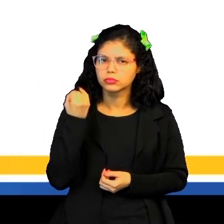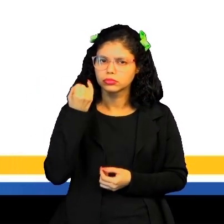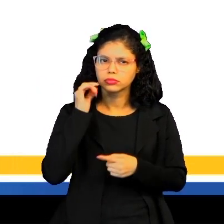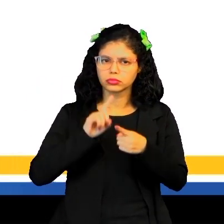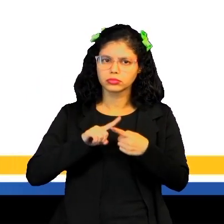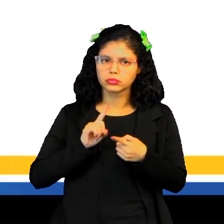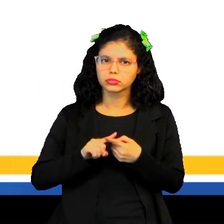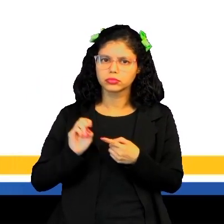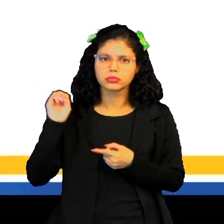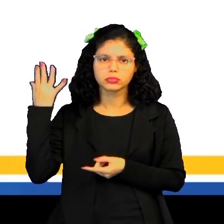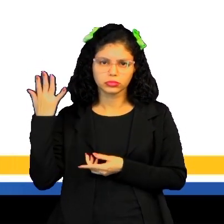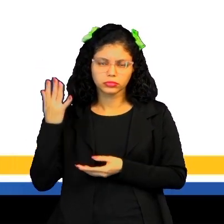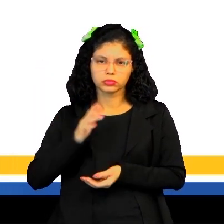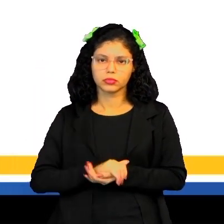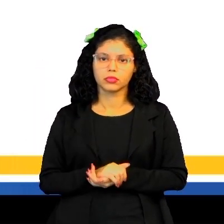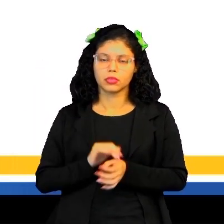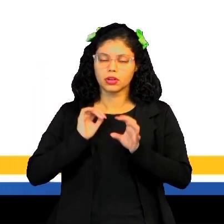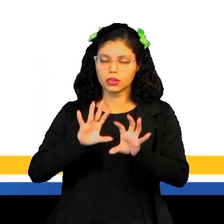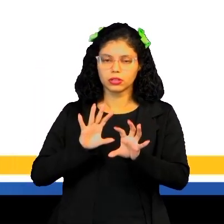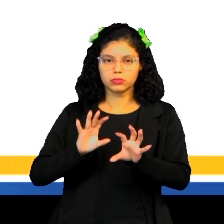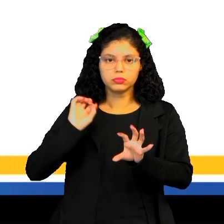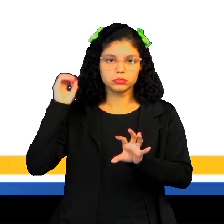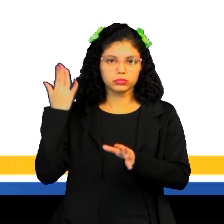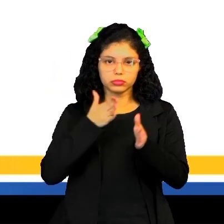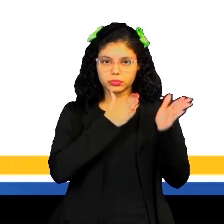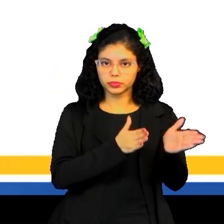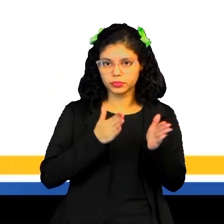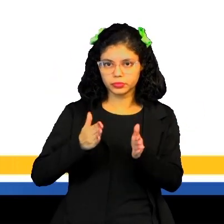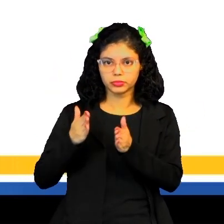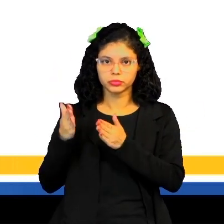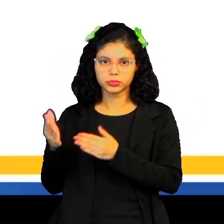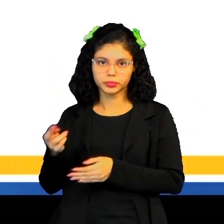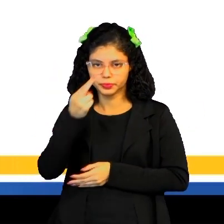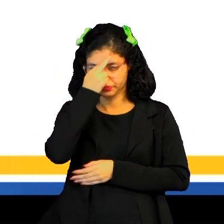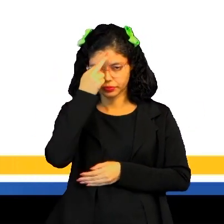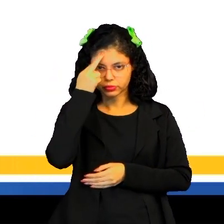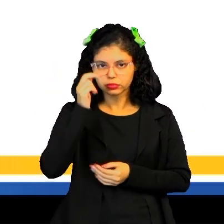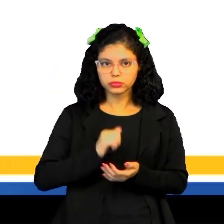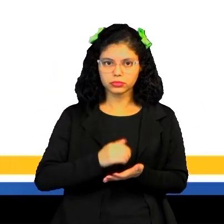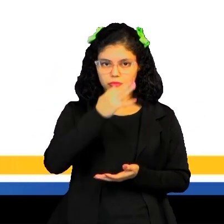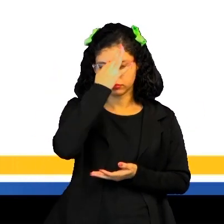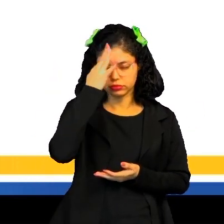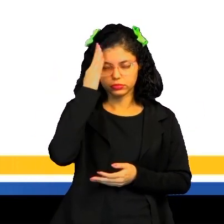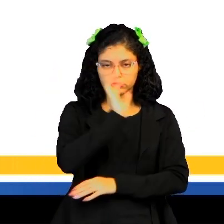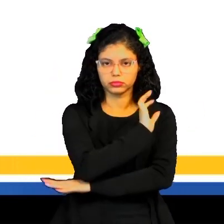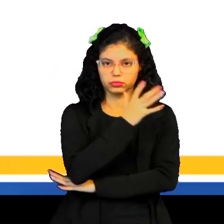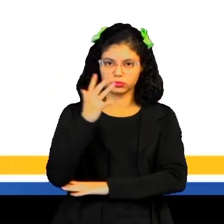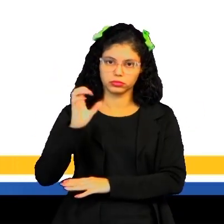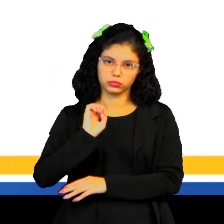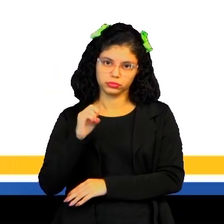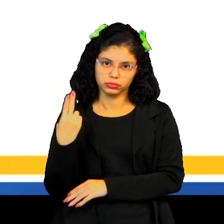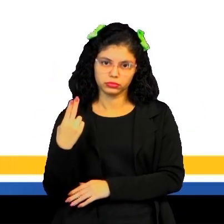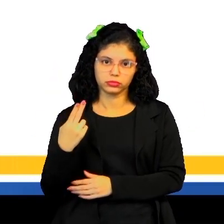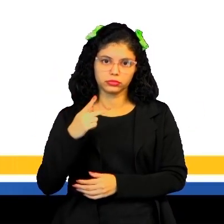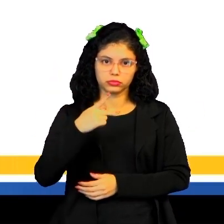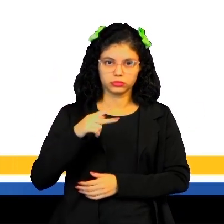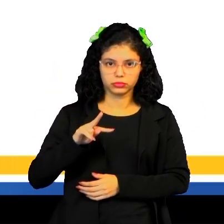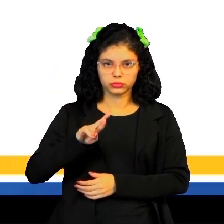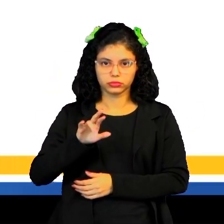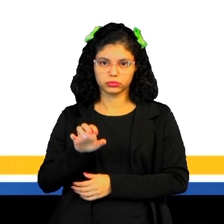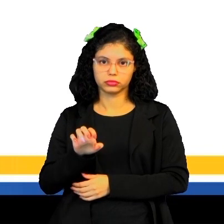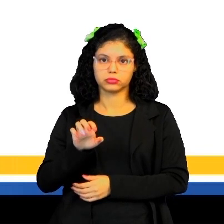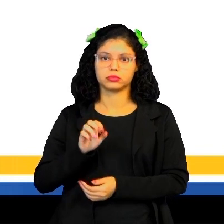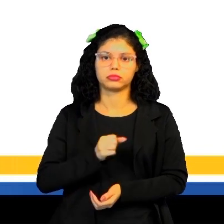fenômenos naturais ocorriam. Dessa maneira, passaram ali pela história como filósofos da natureza, ou